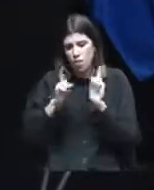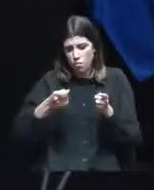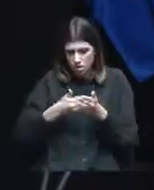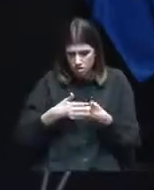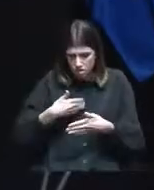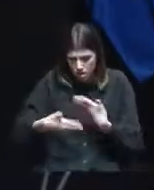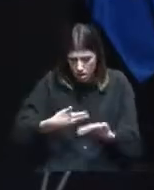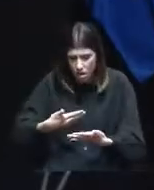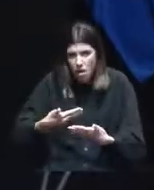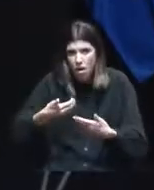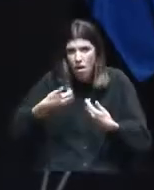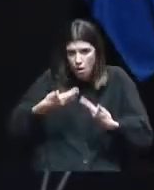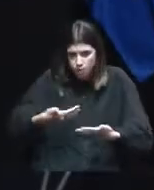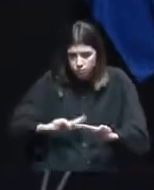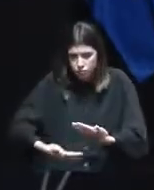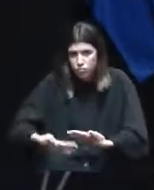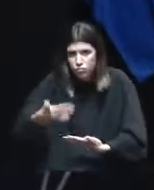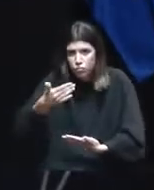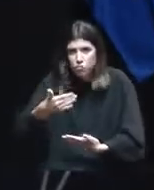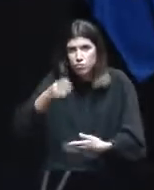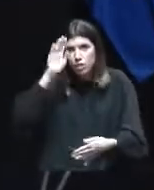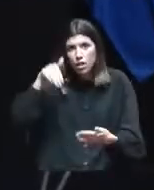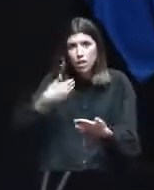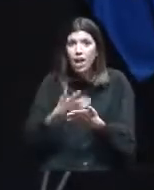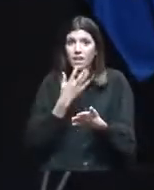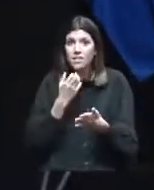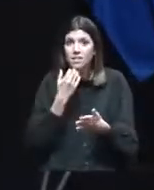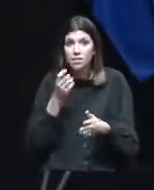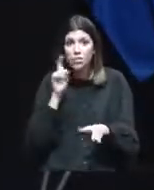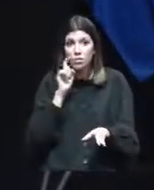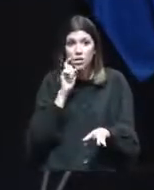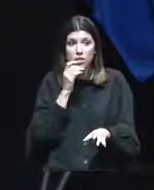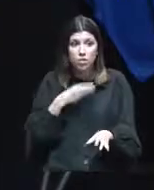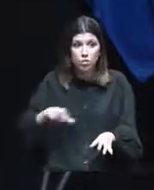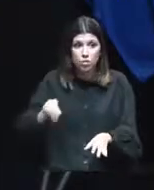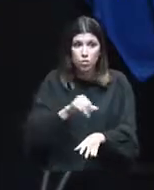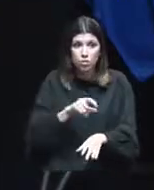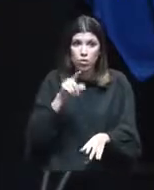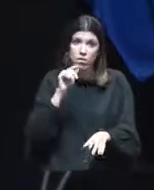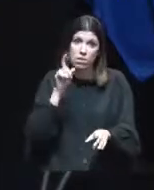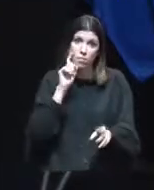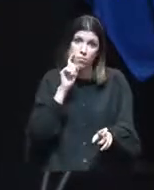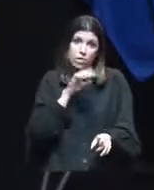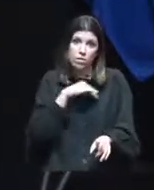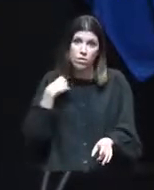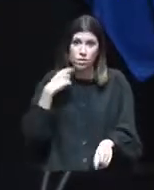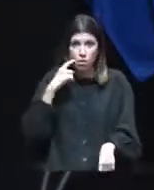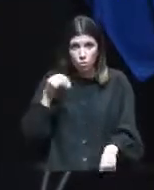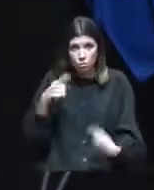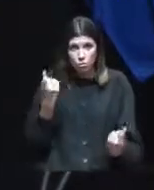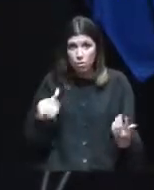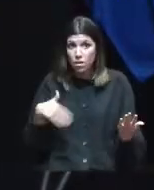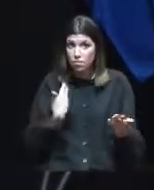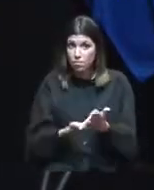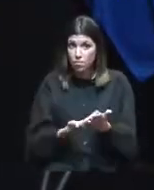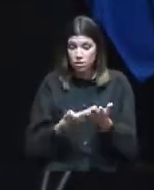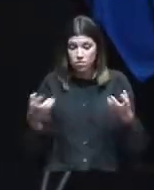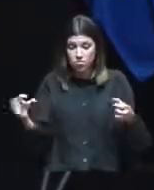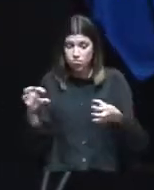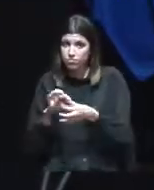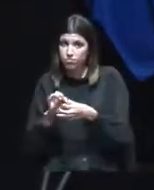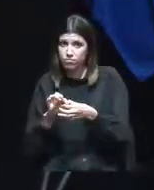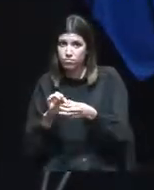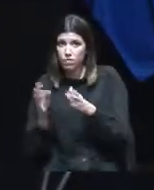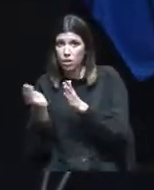desta legislação, de modo a cautelar a proteção do solo, do ambiente e da saúde pública. Esta proposta vai ao encontro da resolução